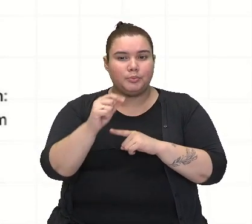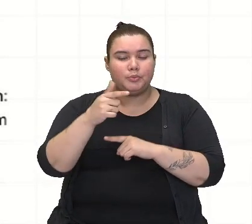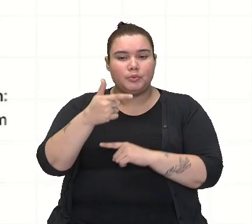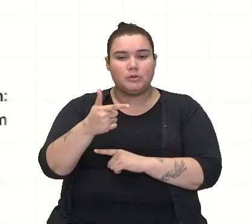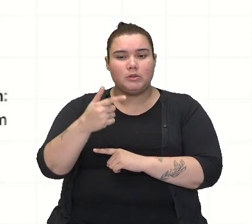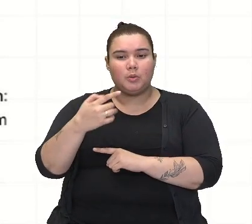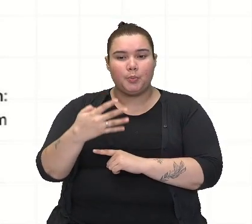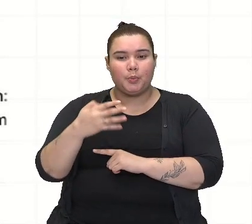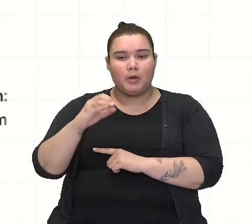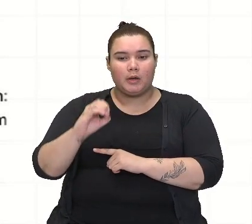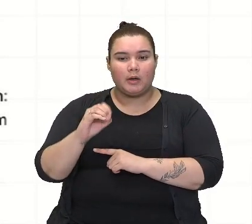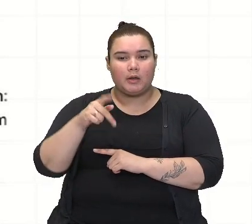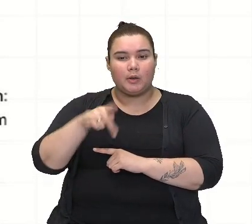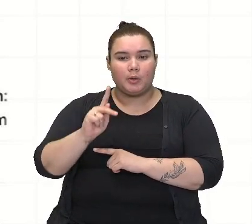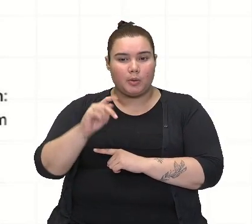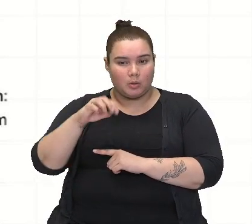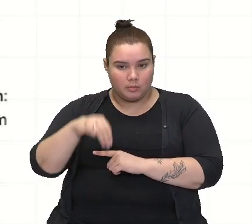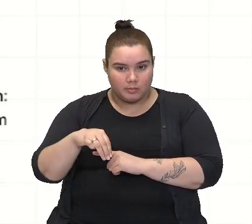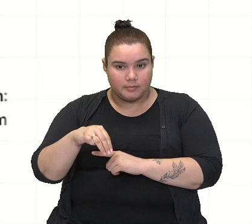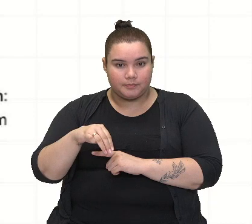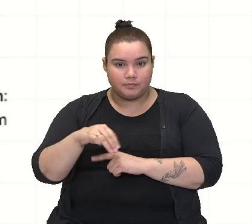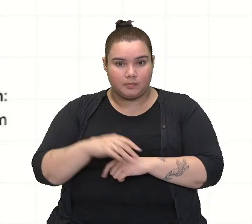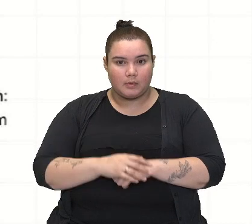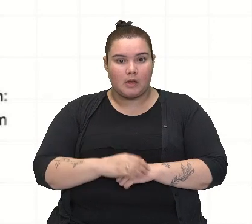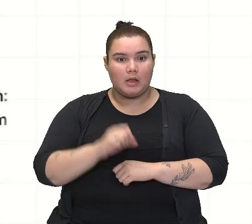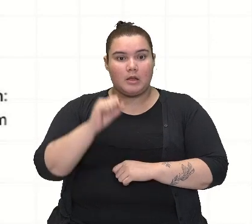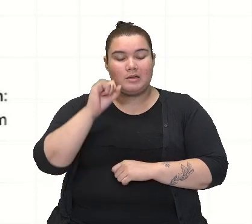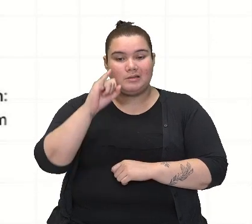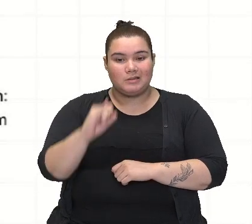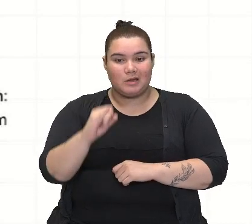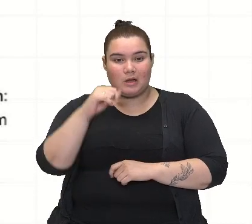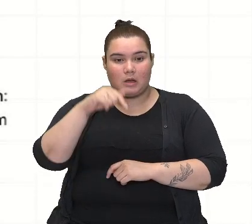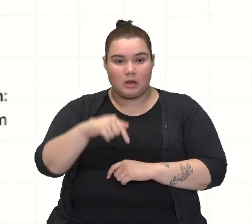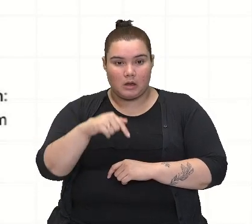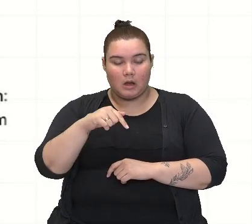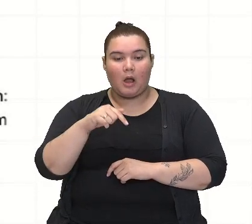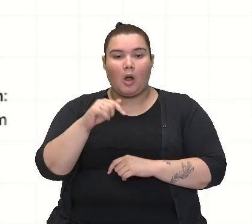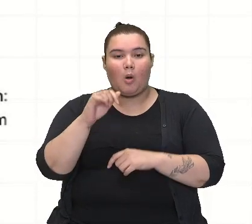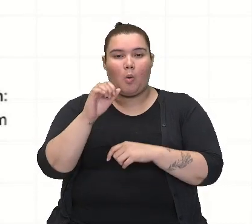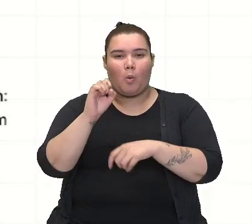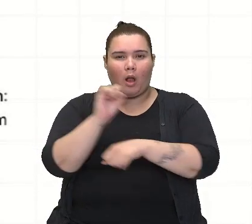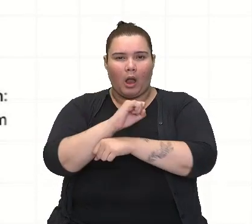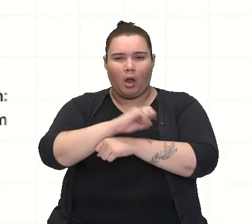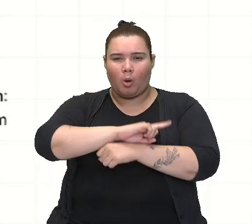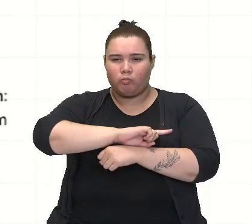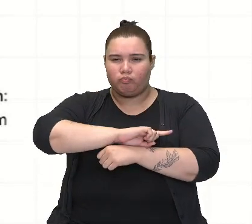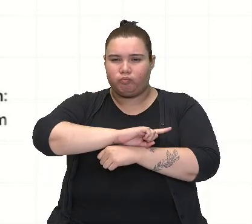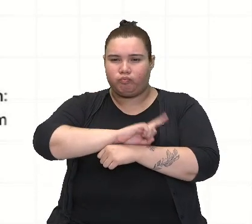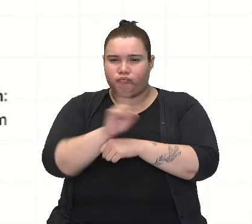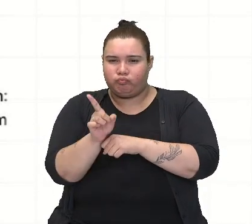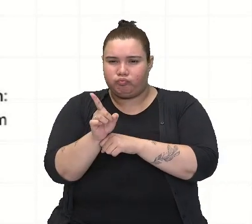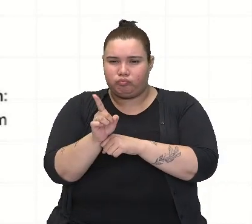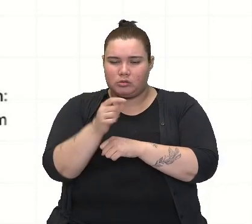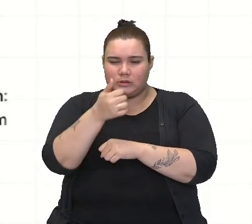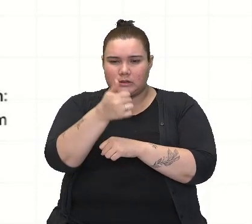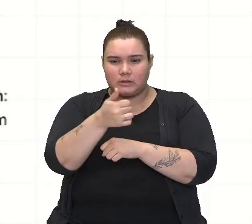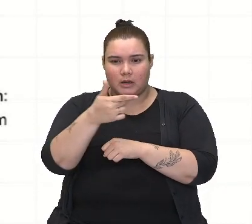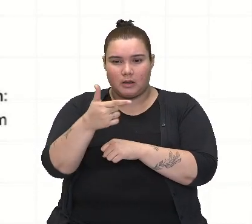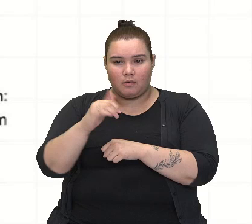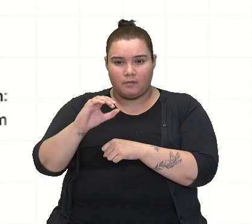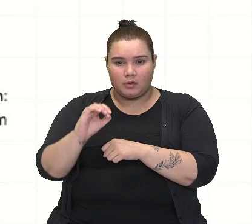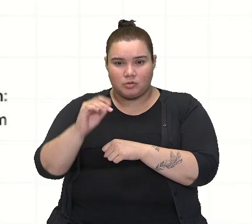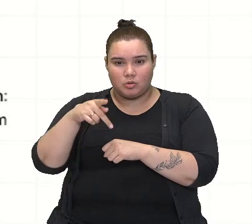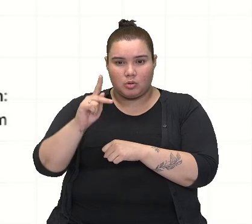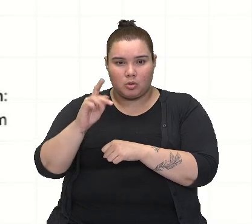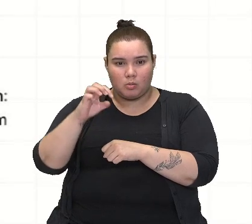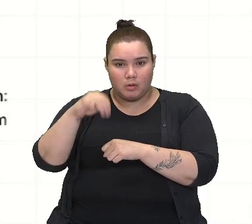Se esse automóvel estiver a 120 km por hora, ele conseguirá percorrer